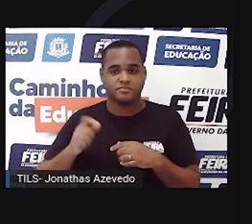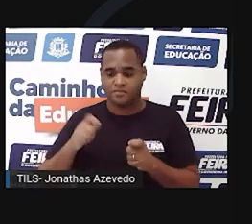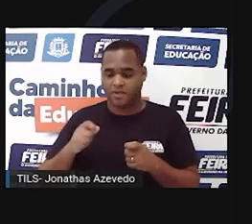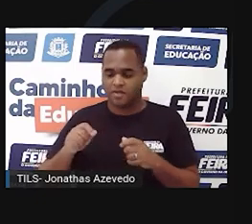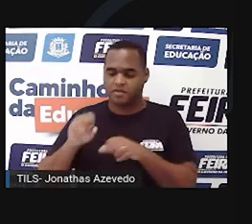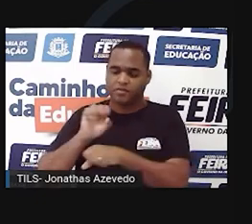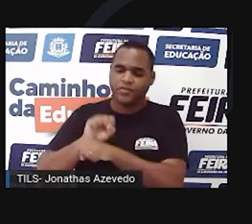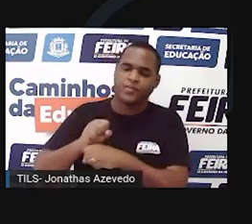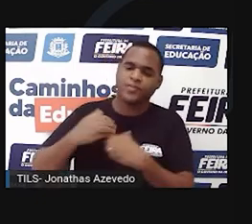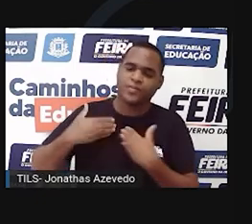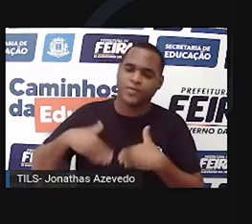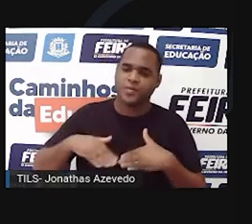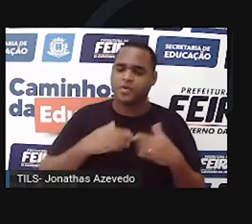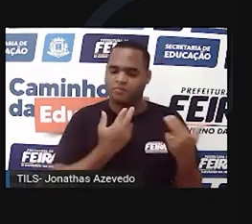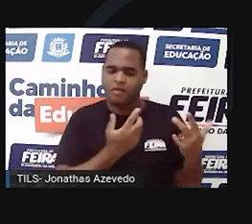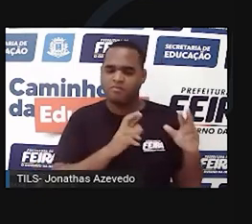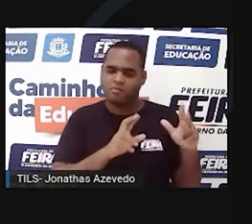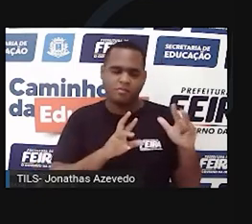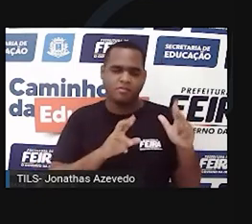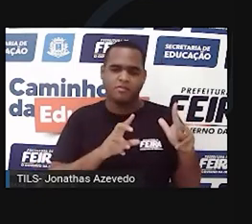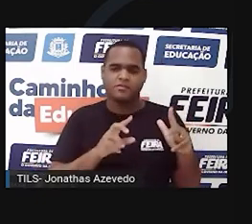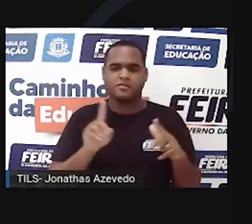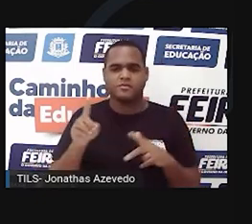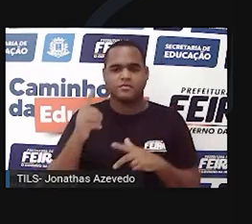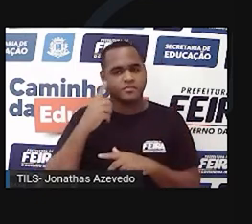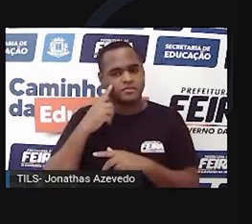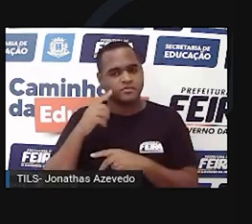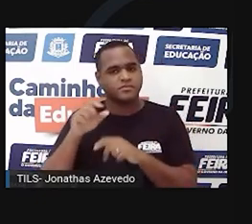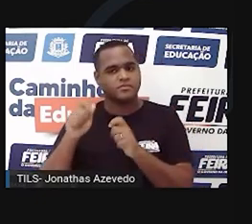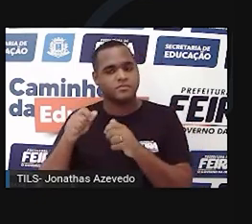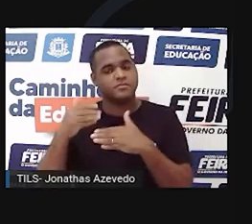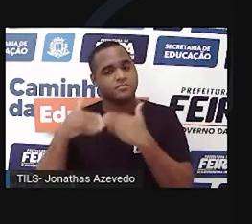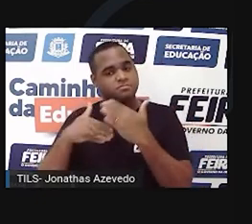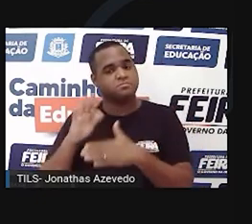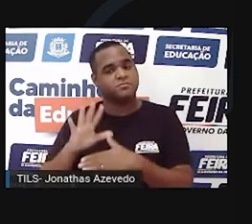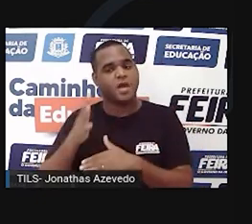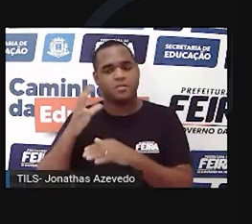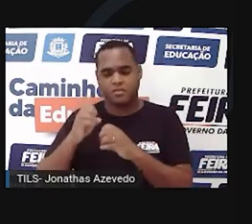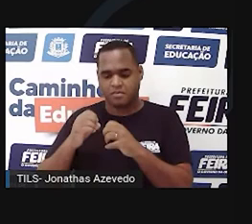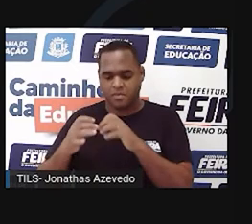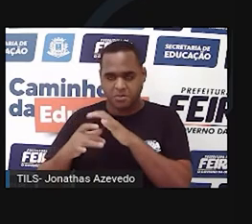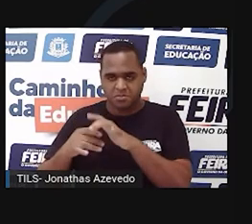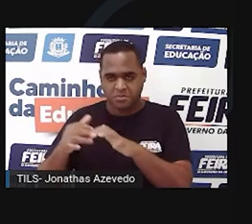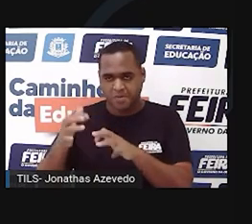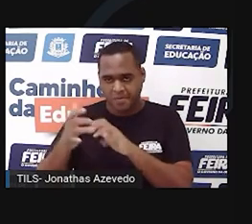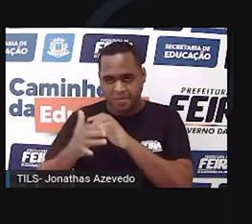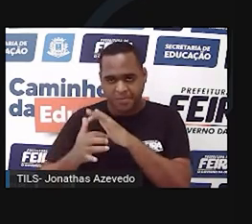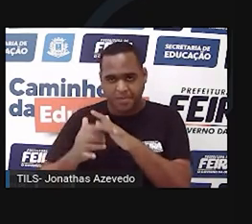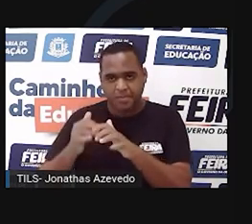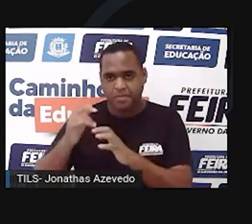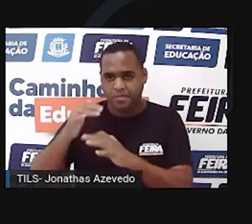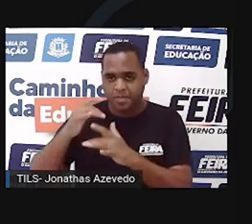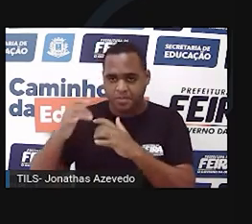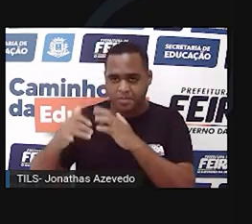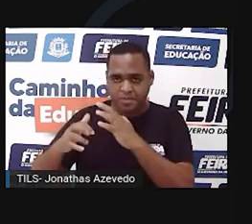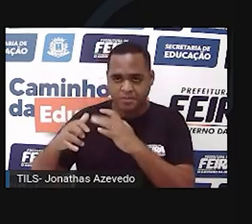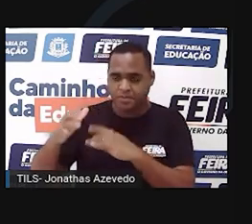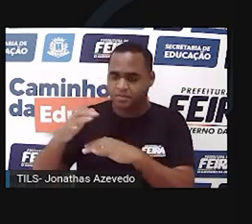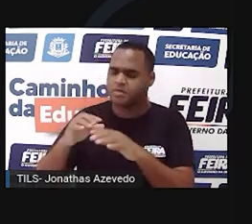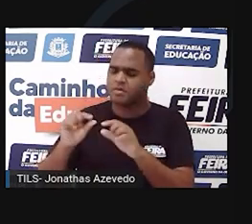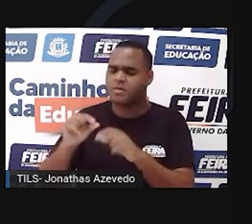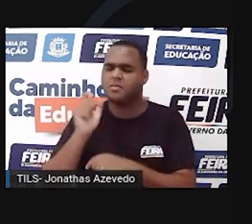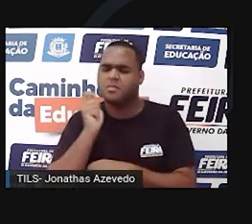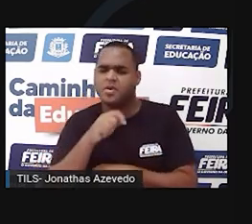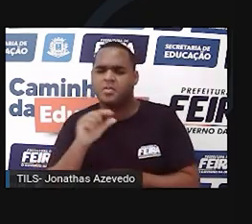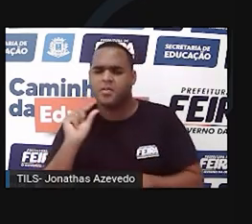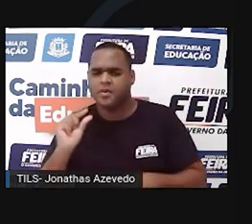aqui. Mas, claro, elas ainda vão se movimentar. Só que esse movimento vai ser menor.